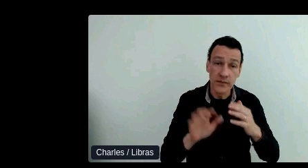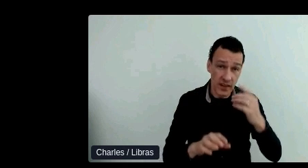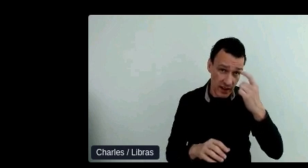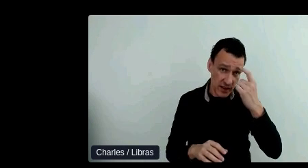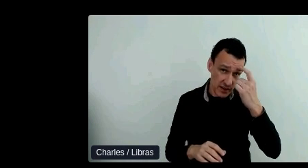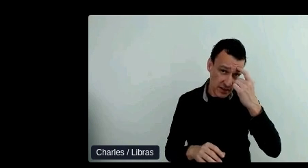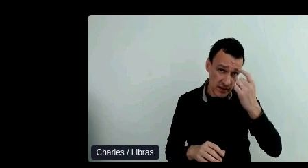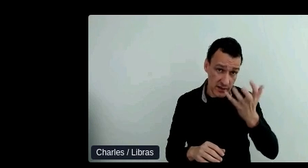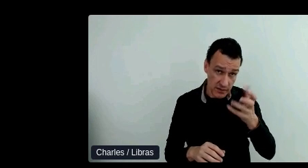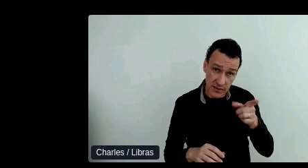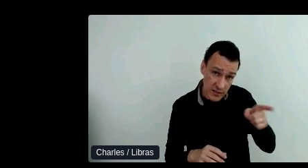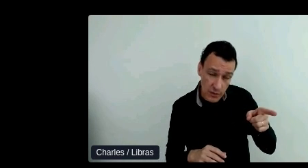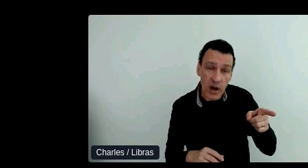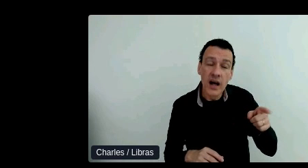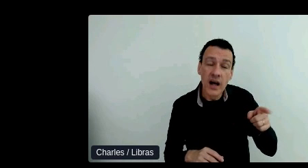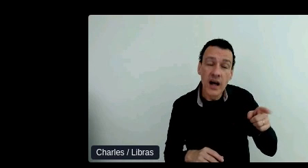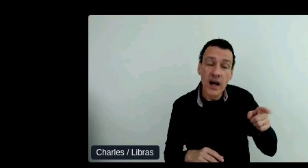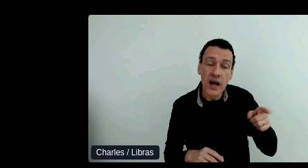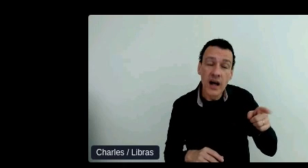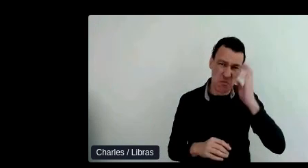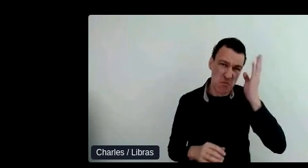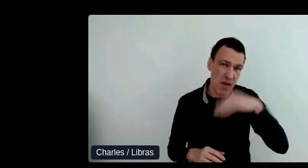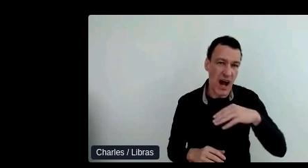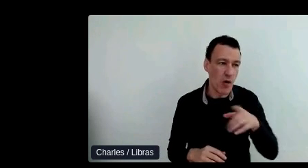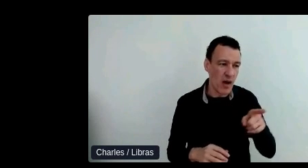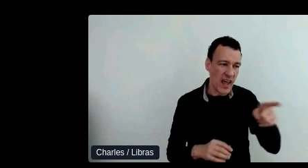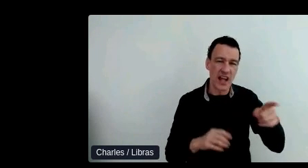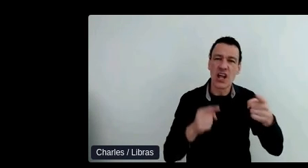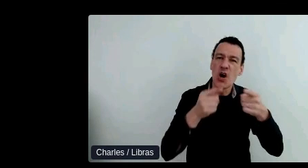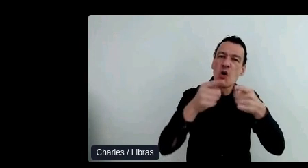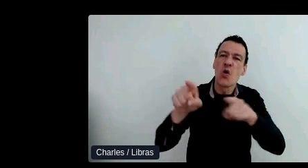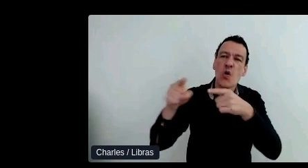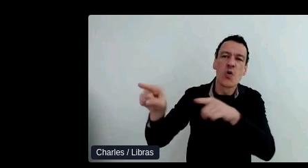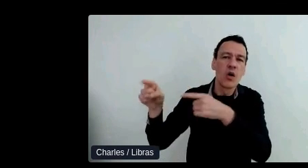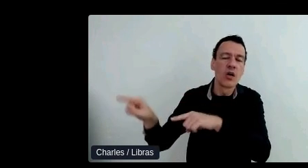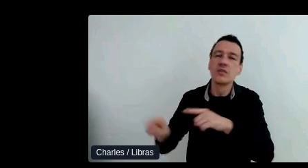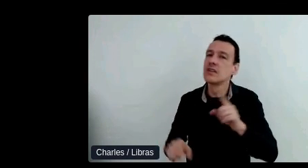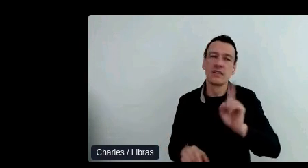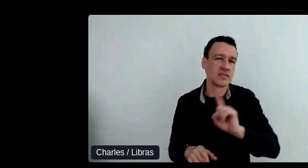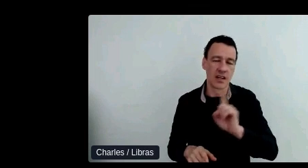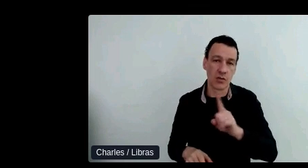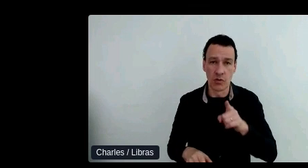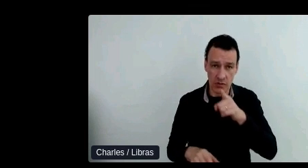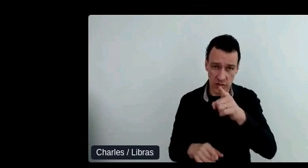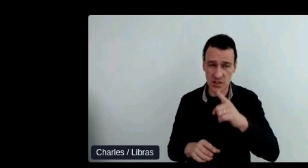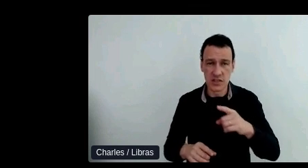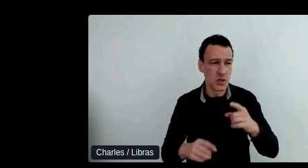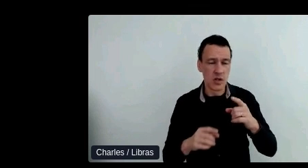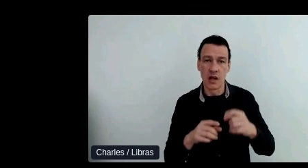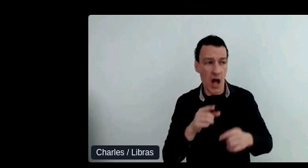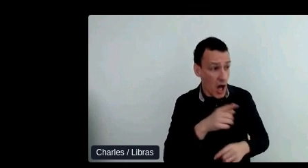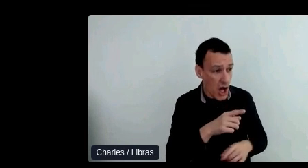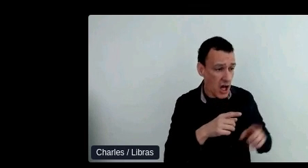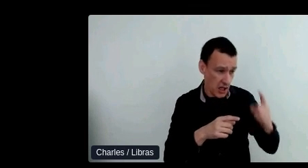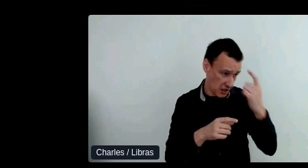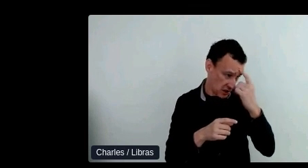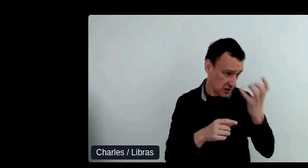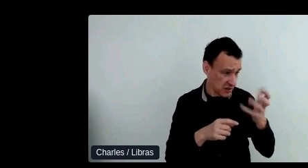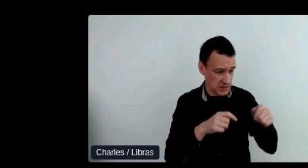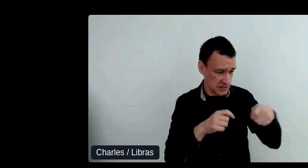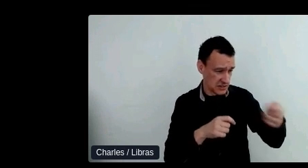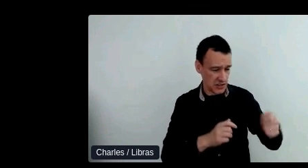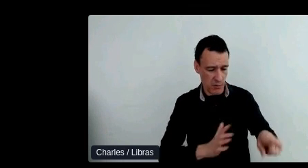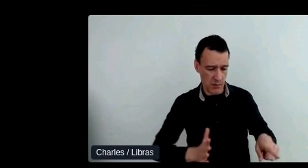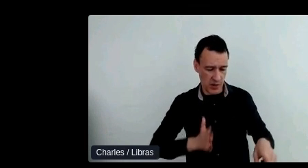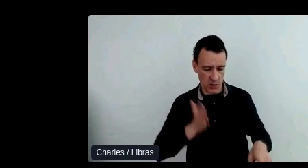não é inimiga de ninguém. Ao invés de pegar e apontar o dedo, essa inteligência artificial é preconceituosa, vamos